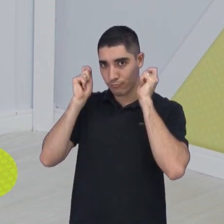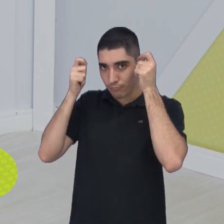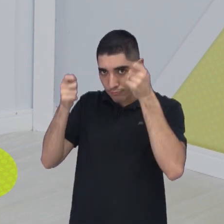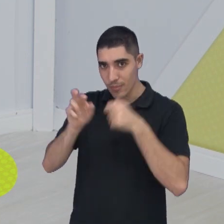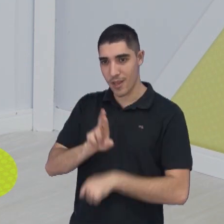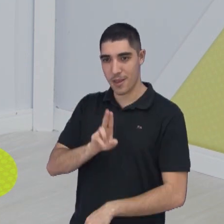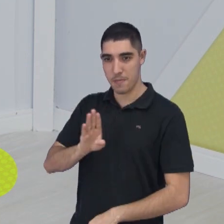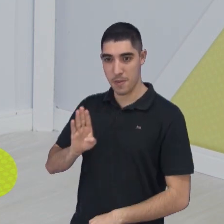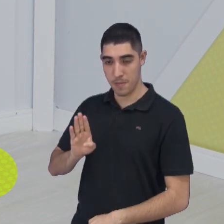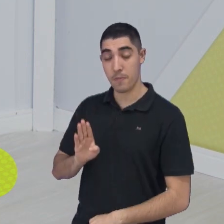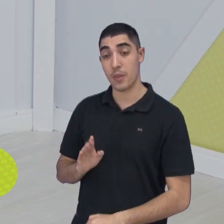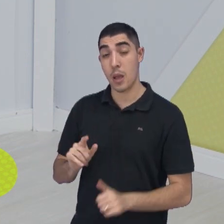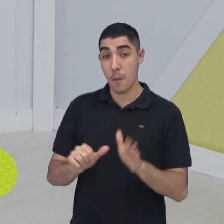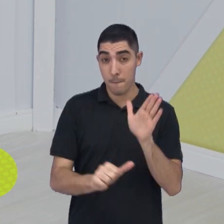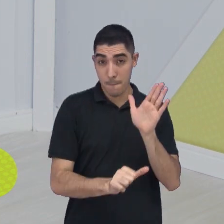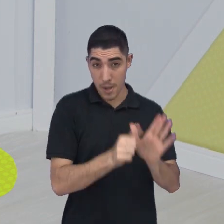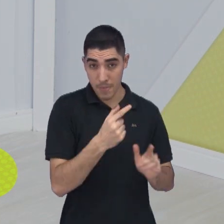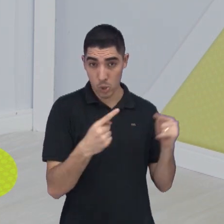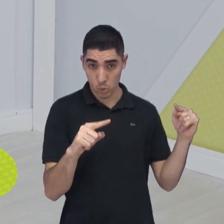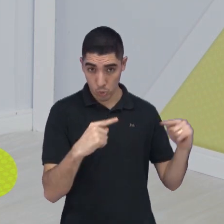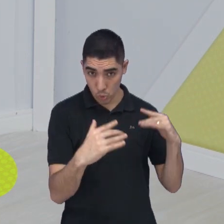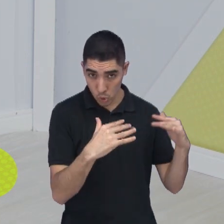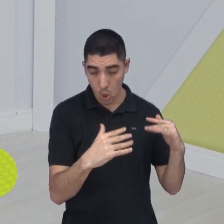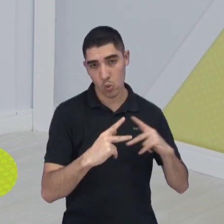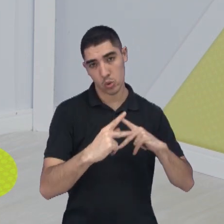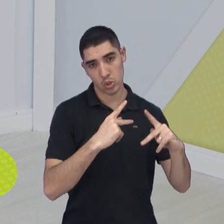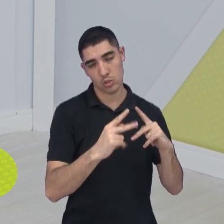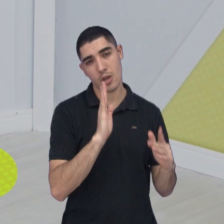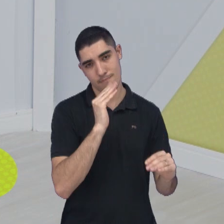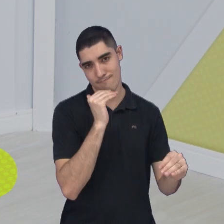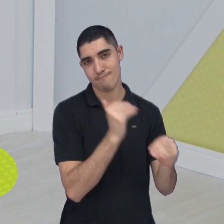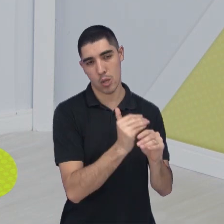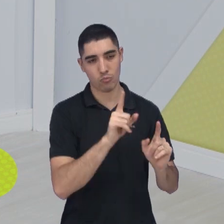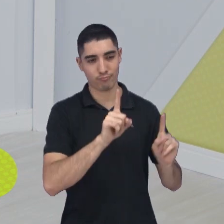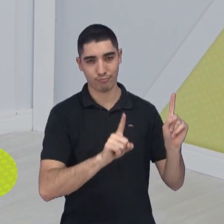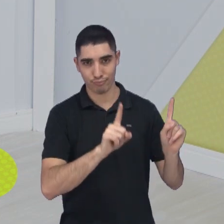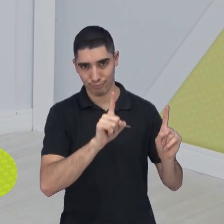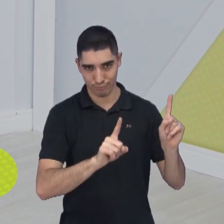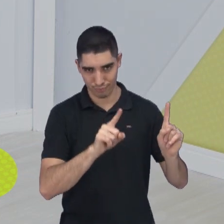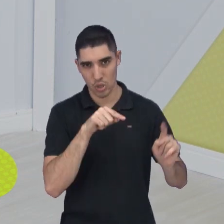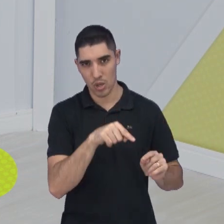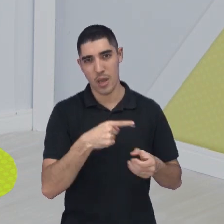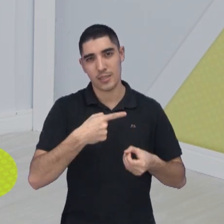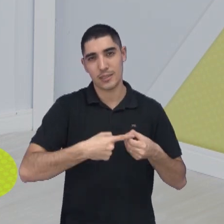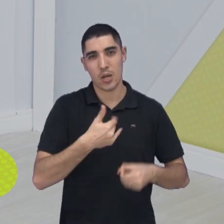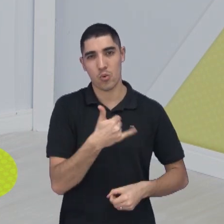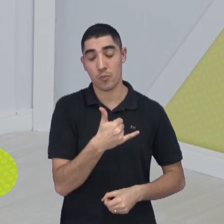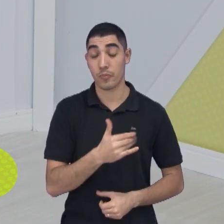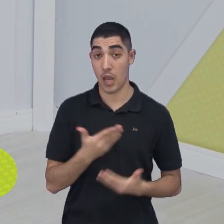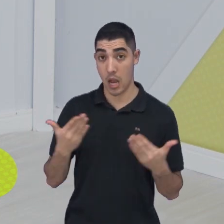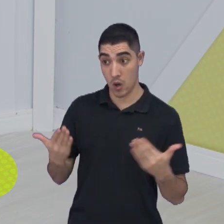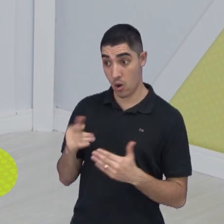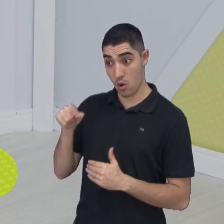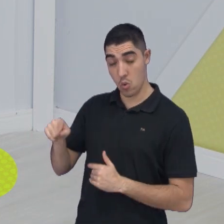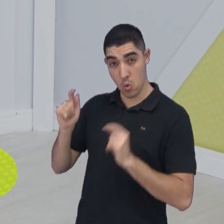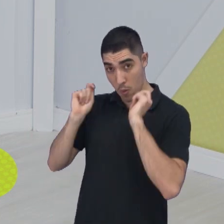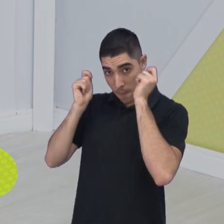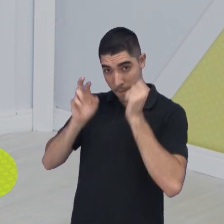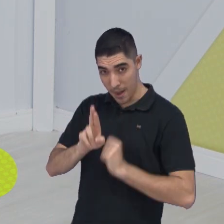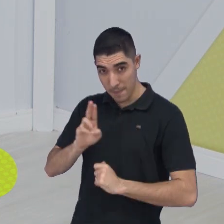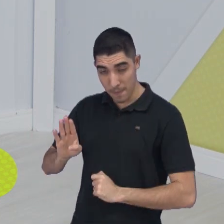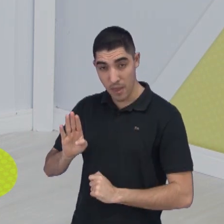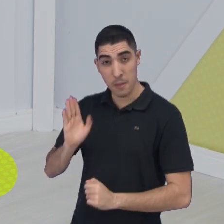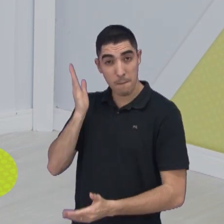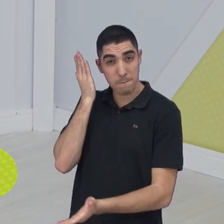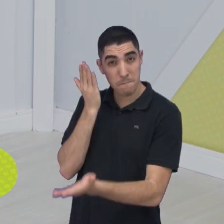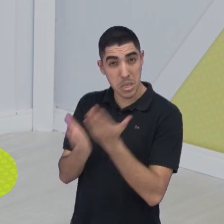sabe, o São José recebeu o 15 de Piracicaba no Martins Pereira e ficou no empate em 1-1. Já o Red Bull Bragantino foi goleado pelo Guarani